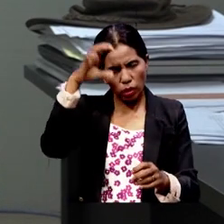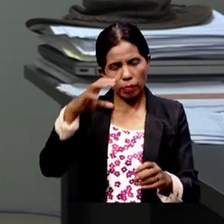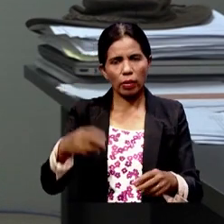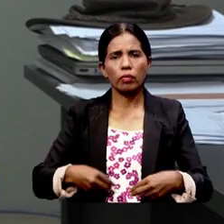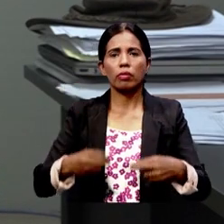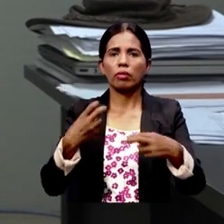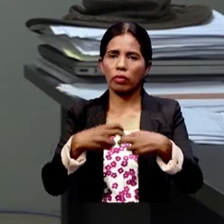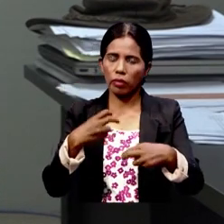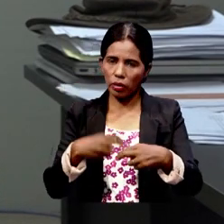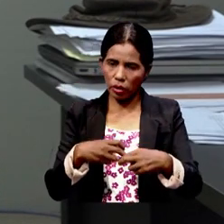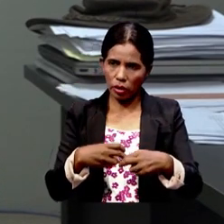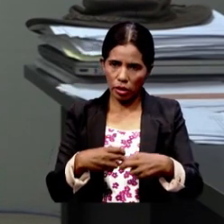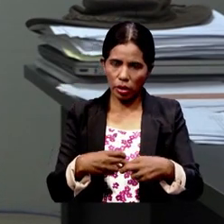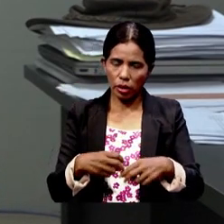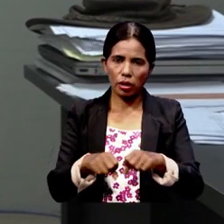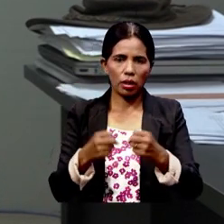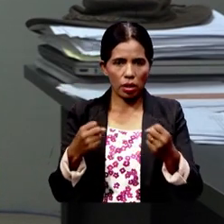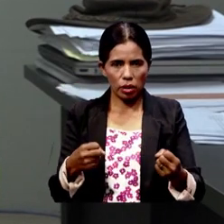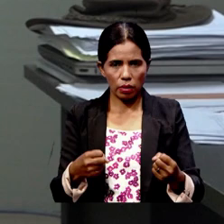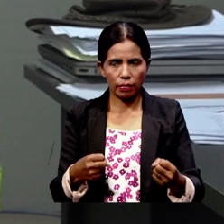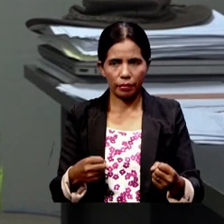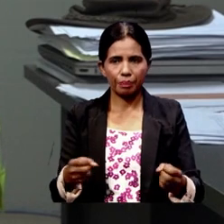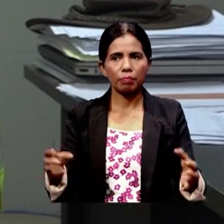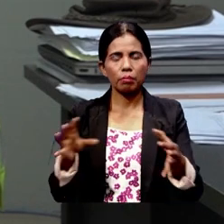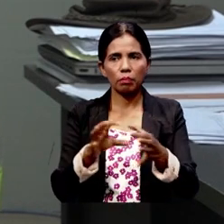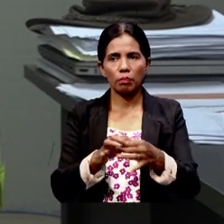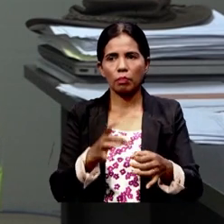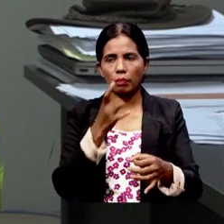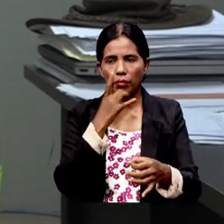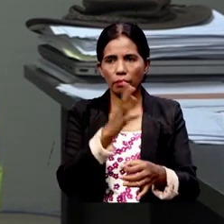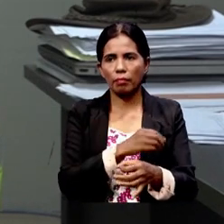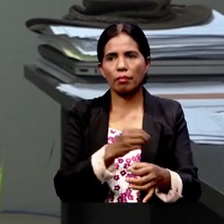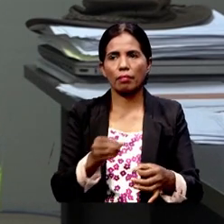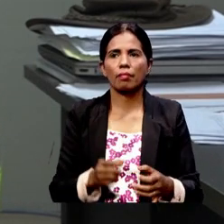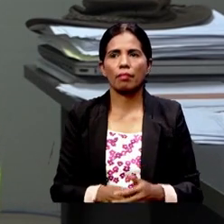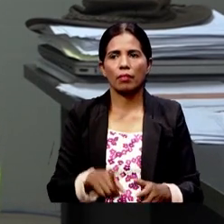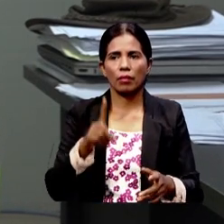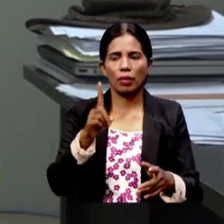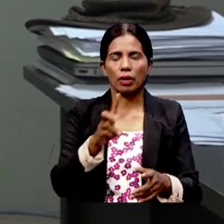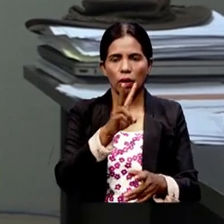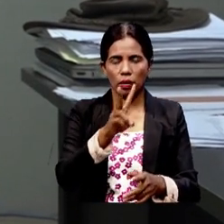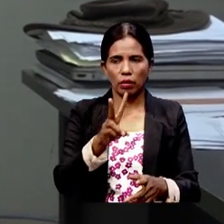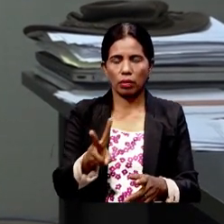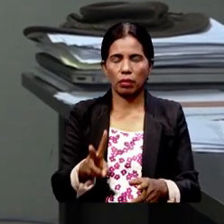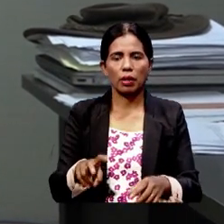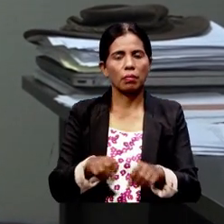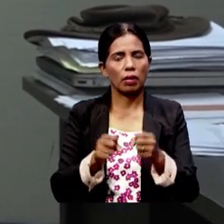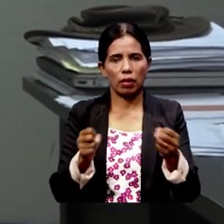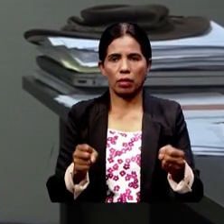tudo no mosi também né que liga o subalto balístico então bomba aí ida carro a falha e tudo